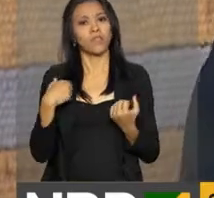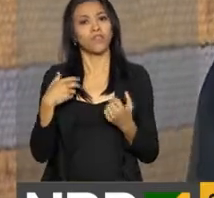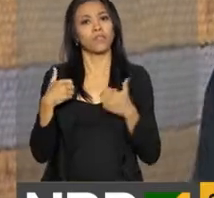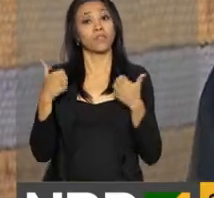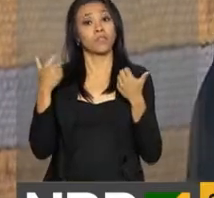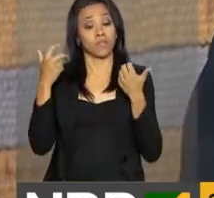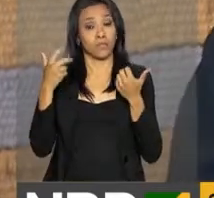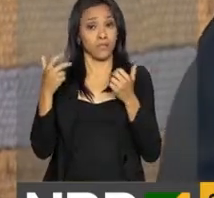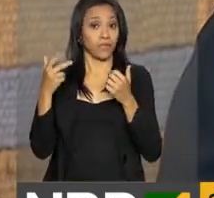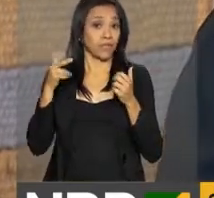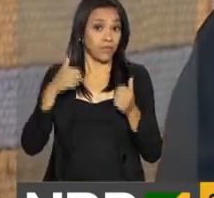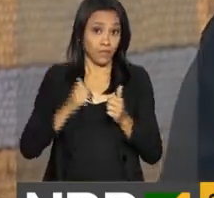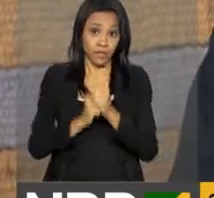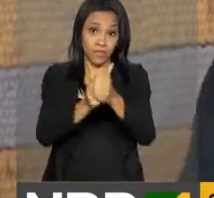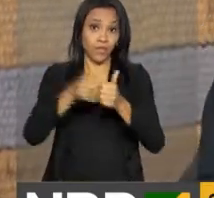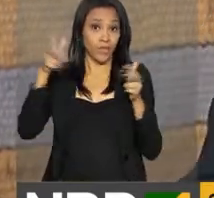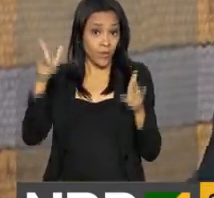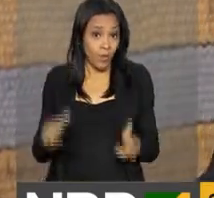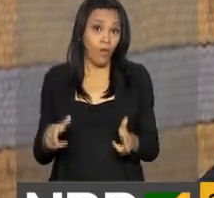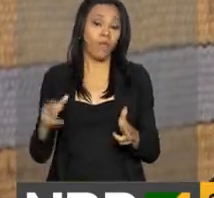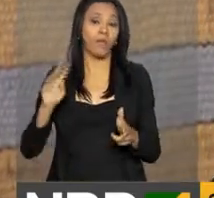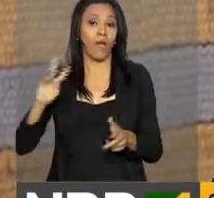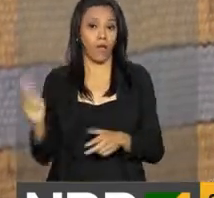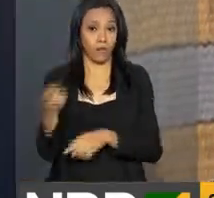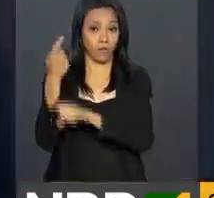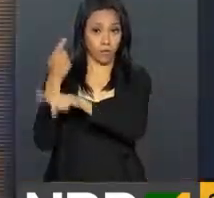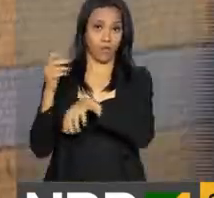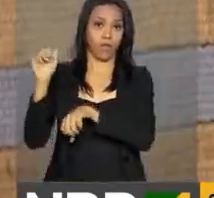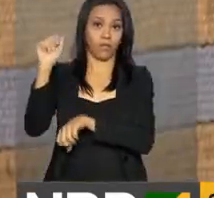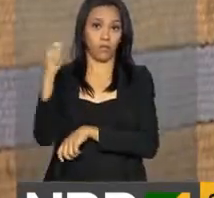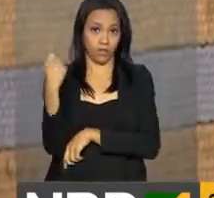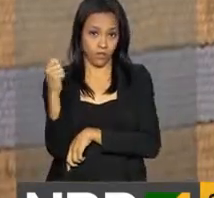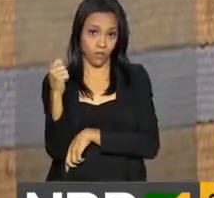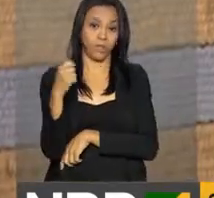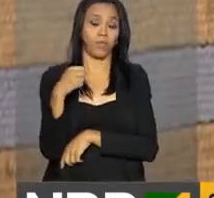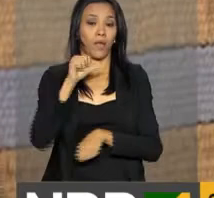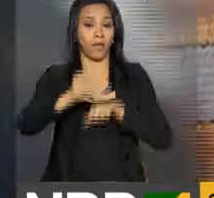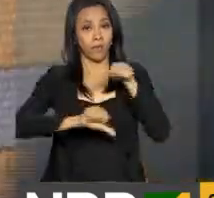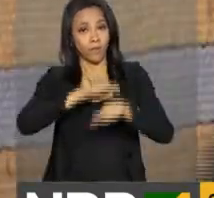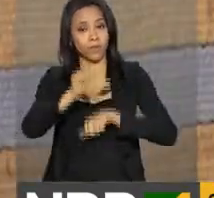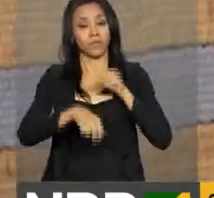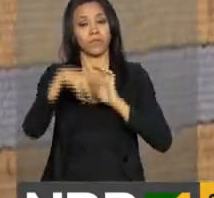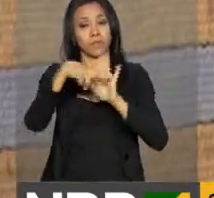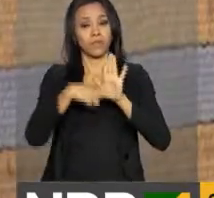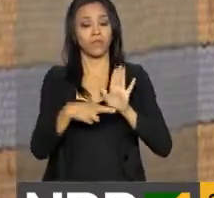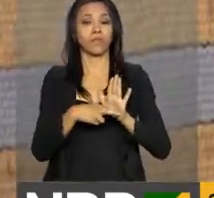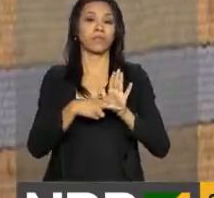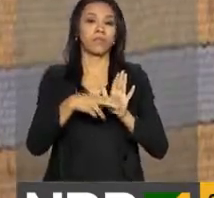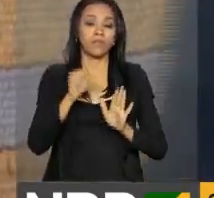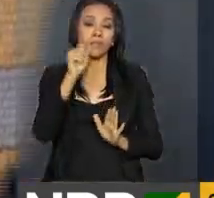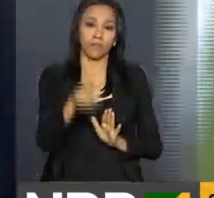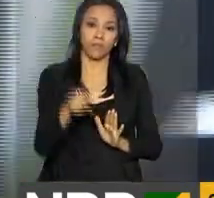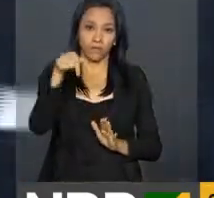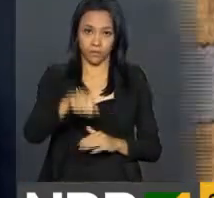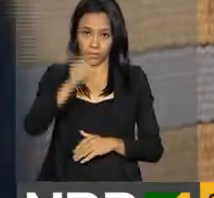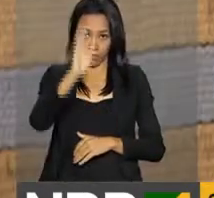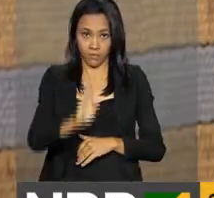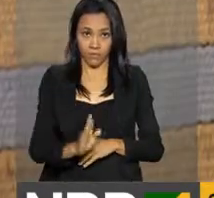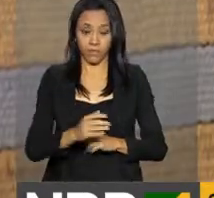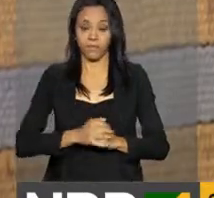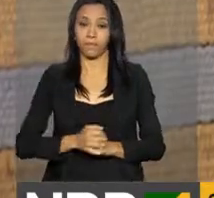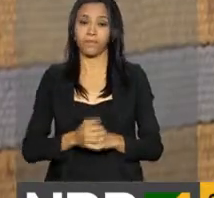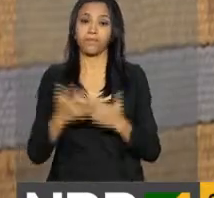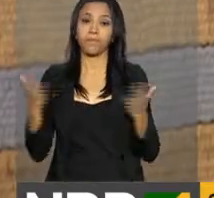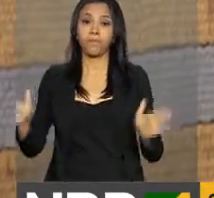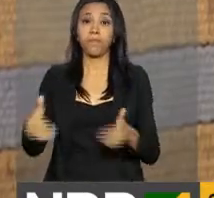da Argentina, que teve responsabilidade para realizar uma reforma do sistema previdenciário.